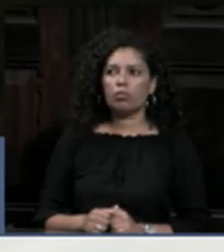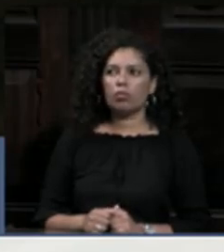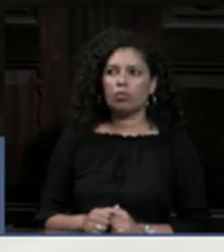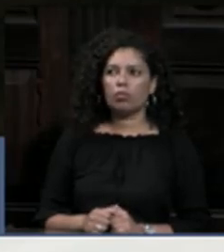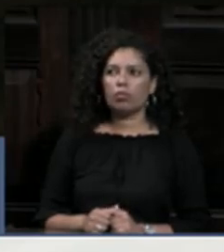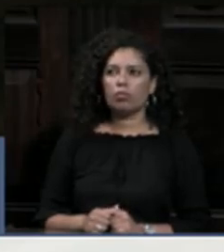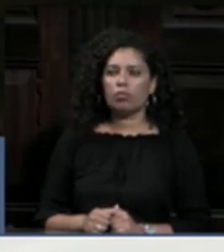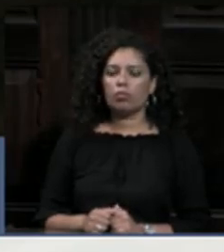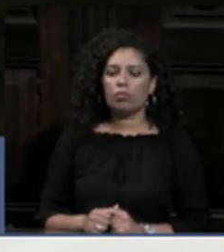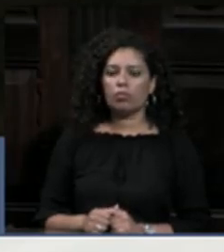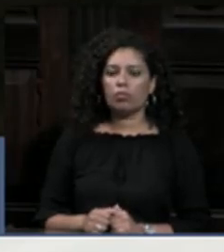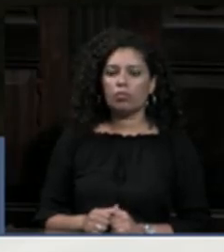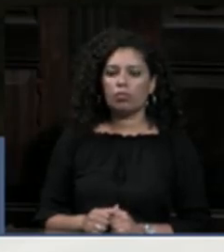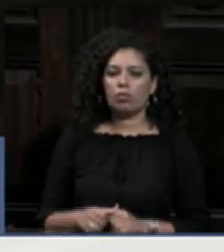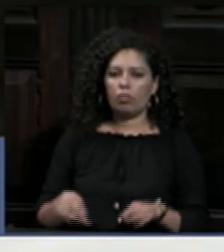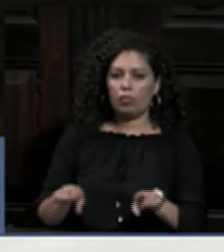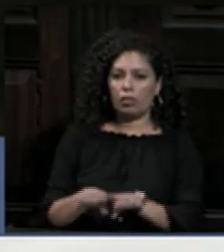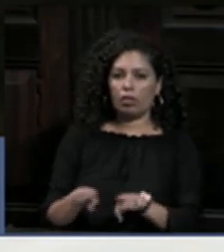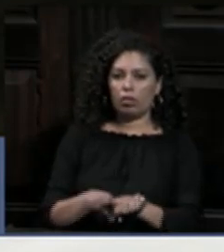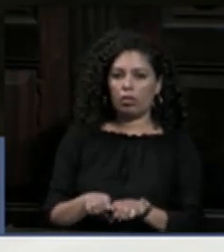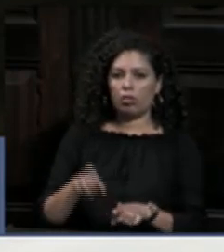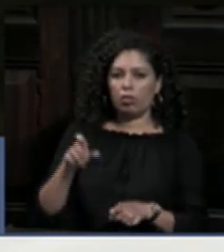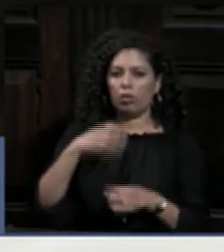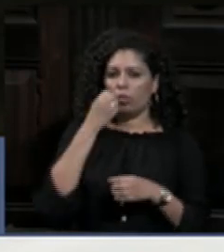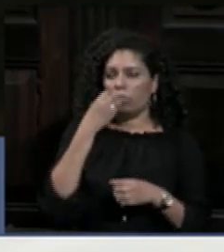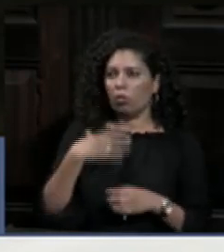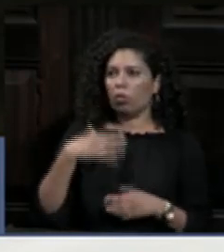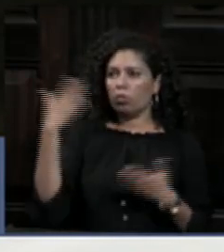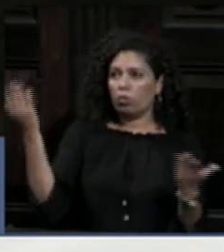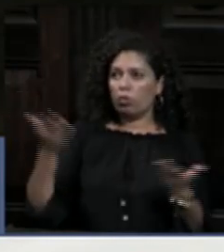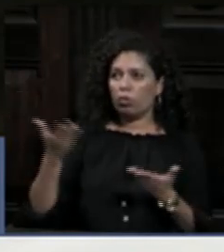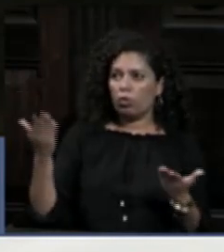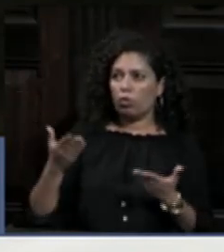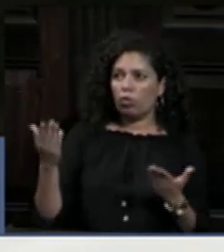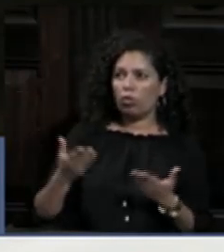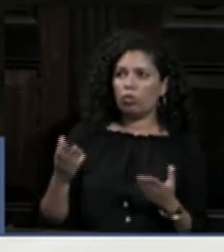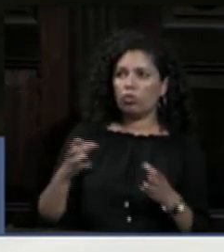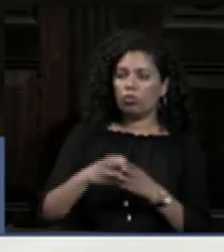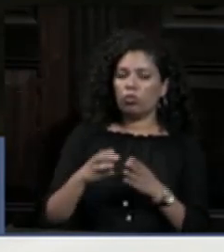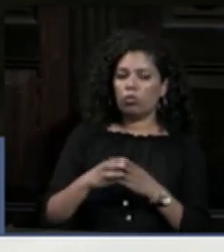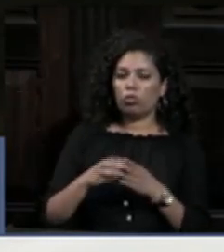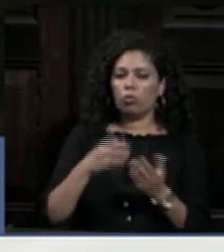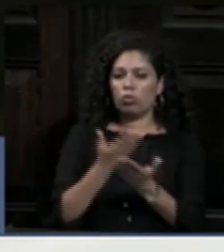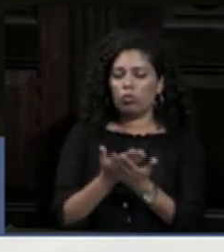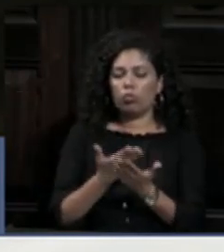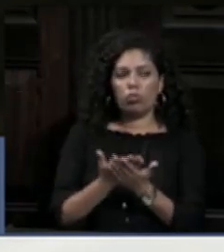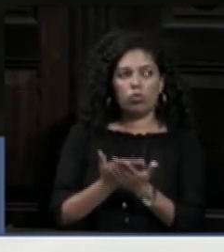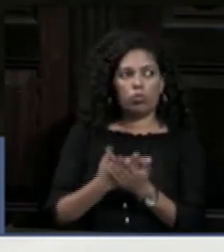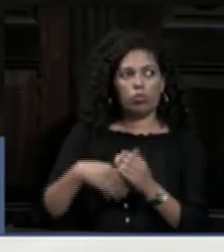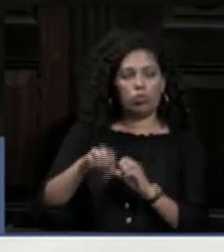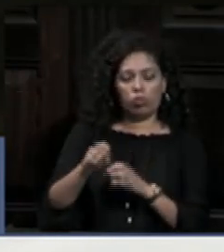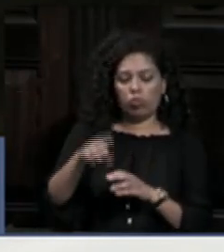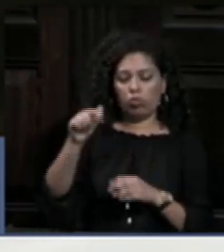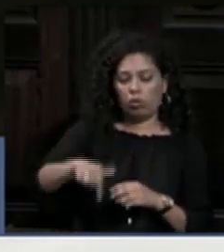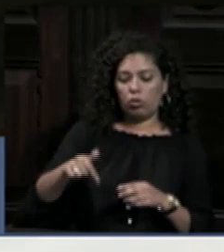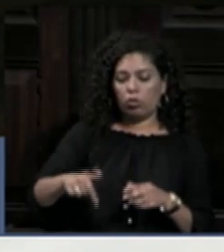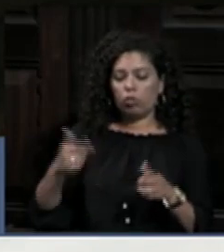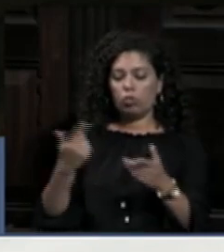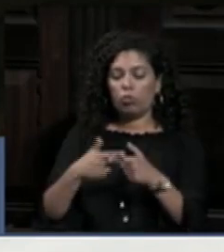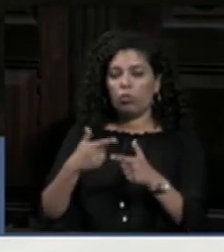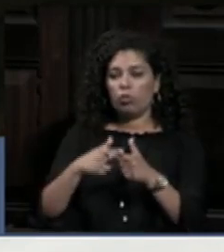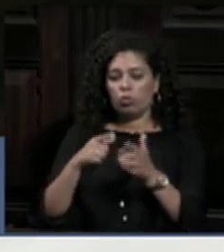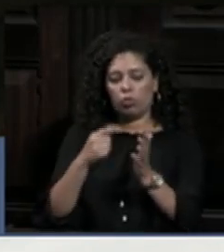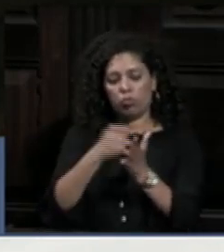e ainda bem que está presente o movimento estudantil porque a gente conseguiu melhorar o texto da lei melhorar o texto da lei